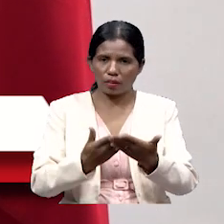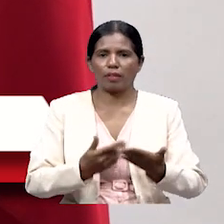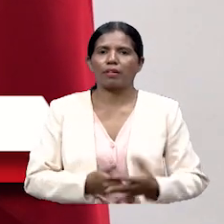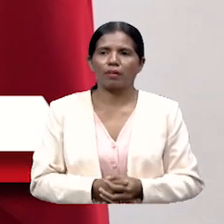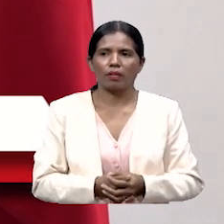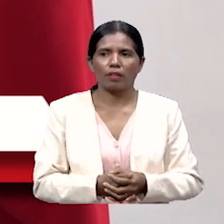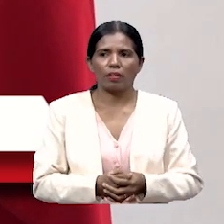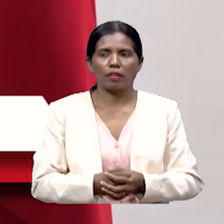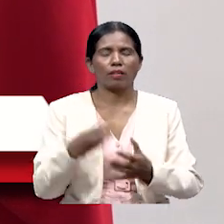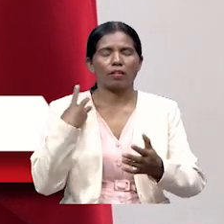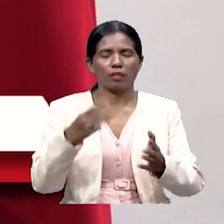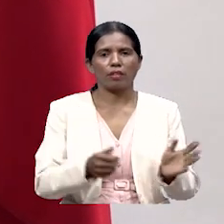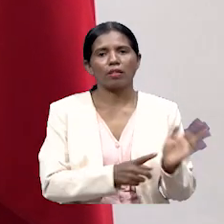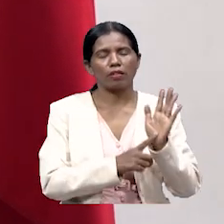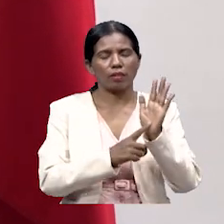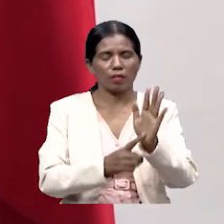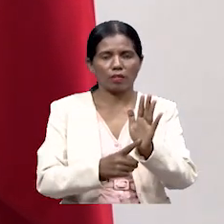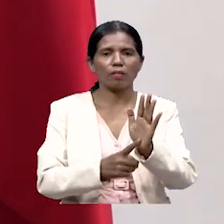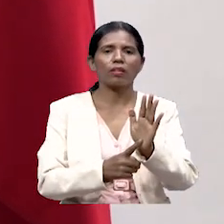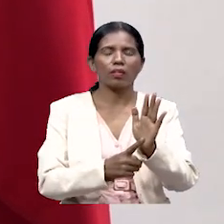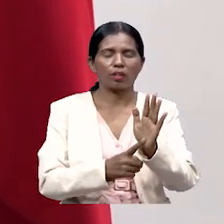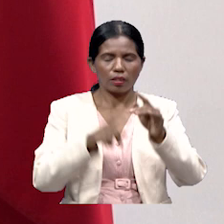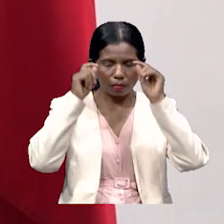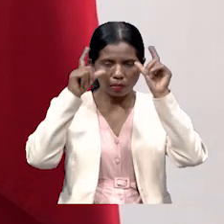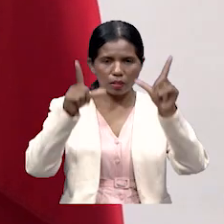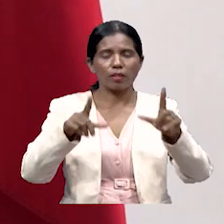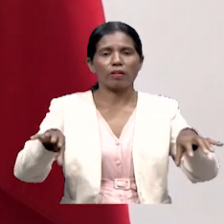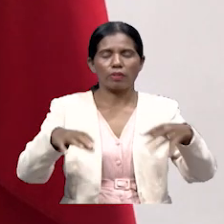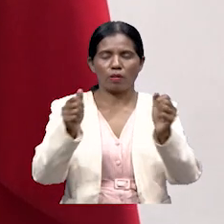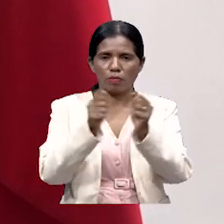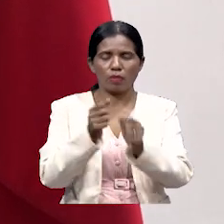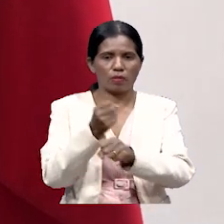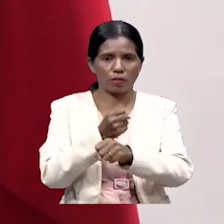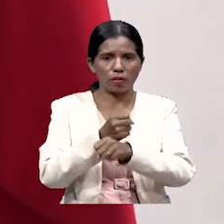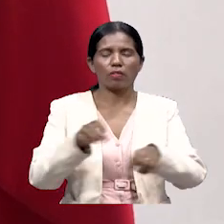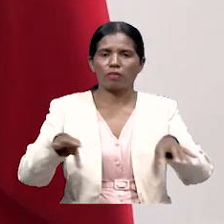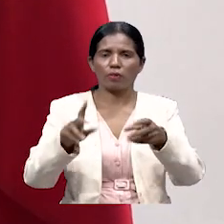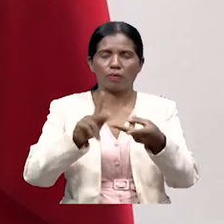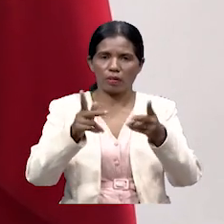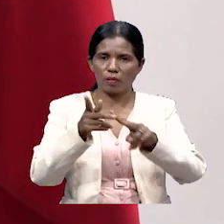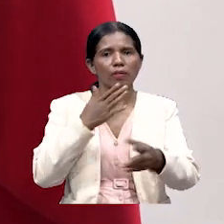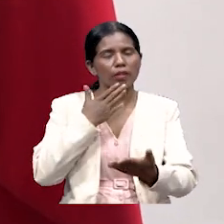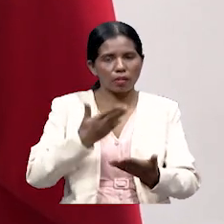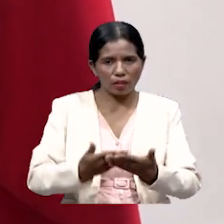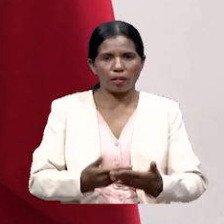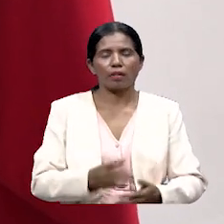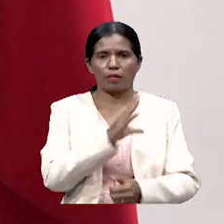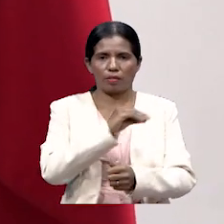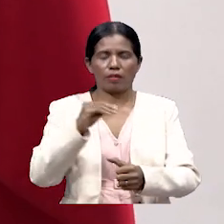até uma presença timorenses na guiné-bissau muito forte de cooperação e também